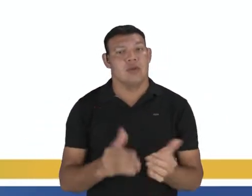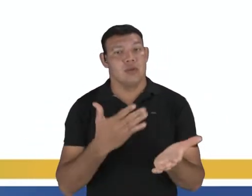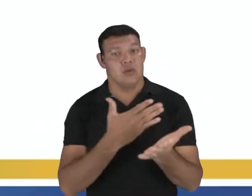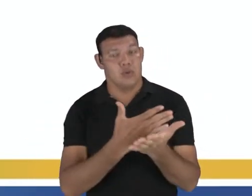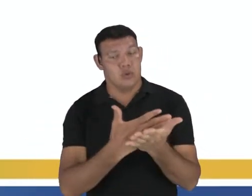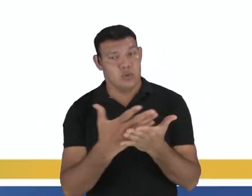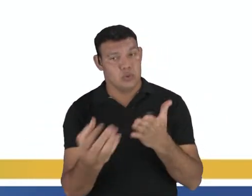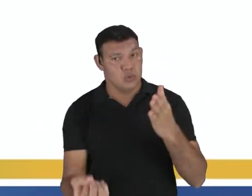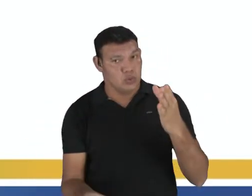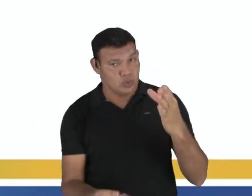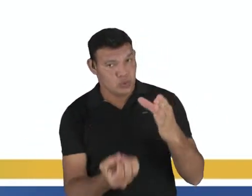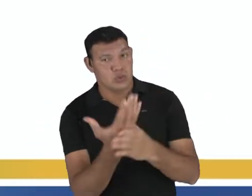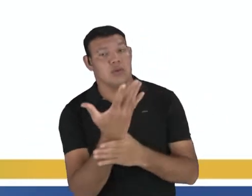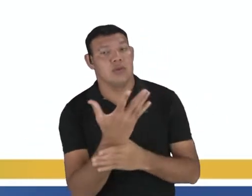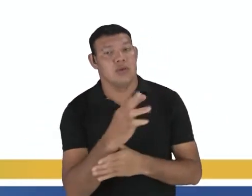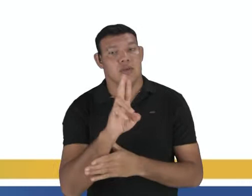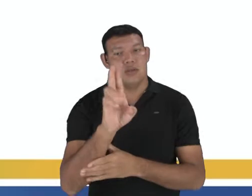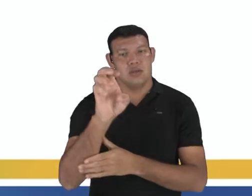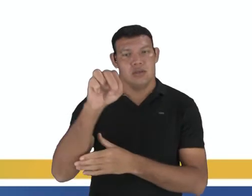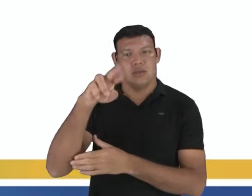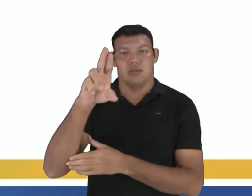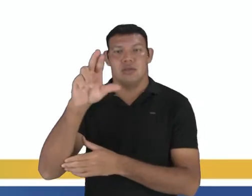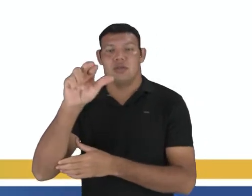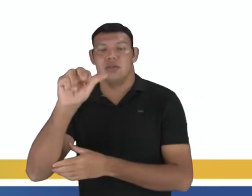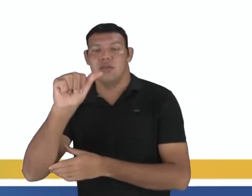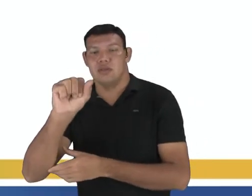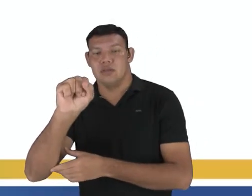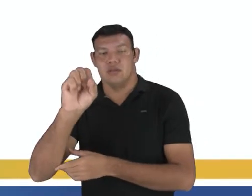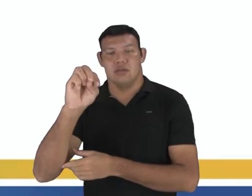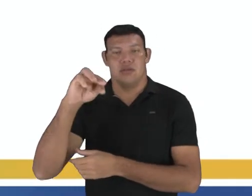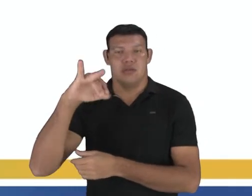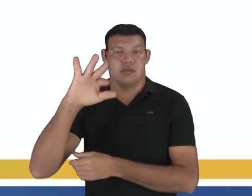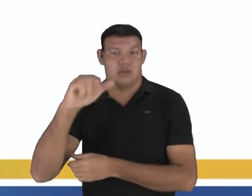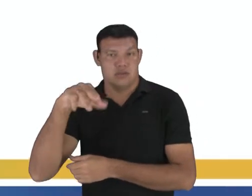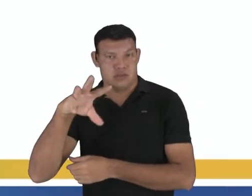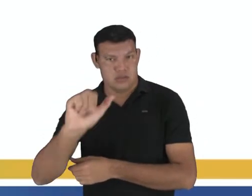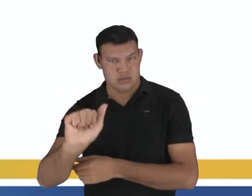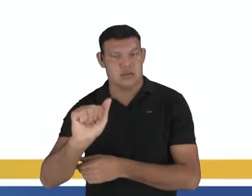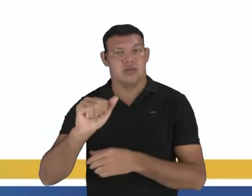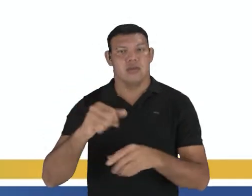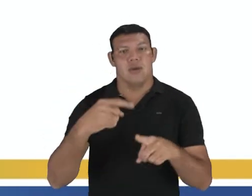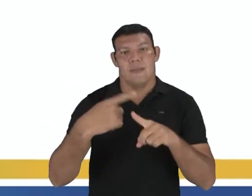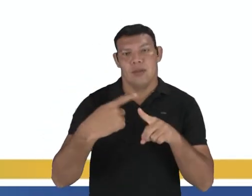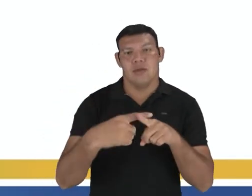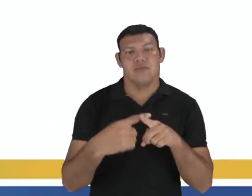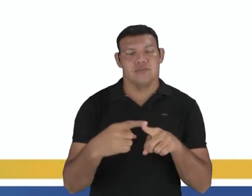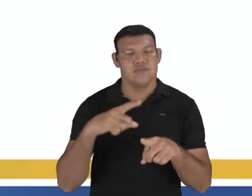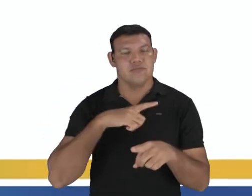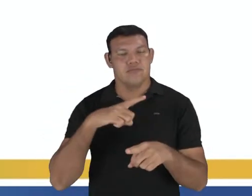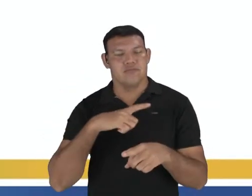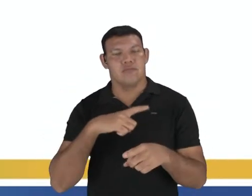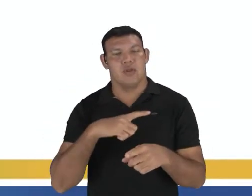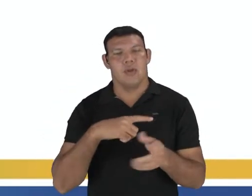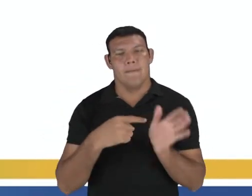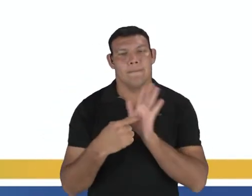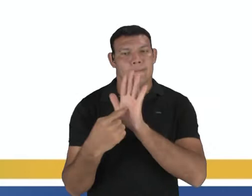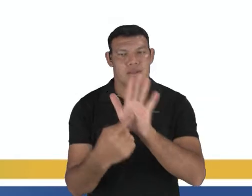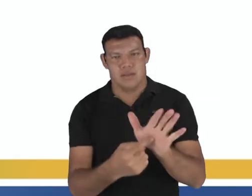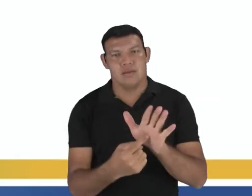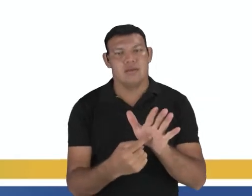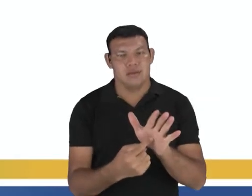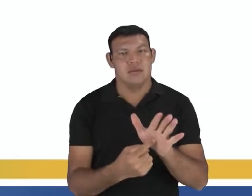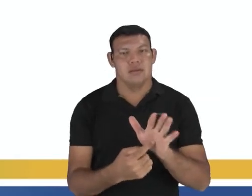em que os casamentos e os eventos aristocráticos eram celebrados com bailarinos da corte, os quais mostravam as